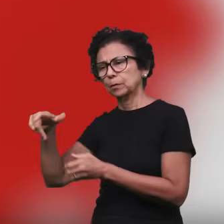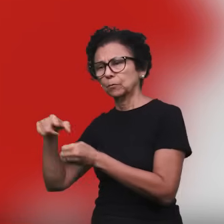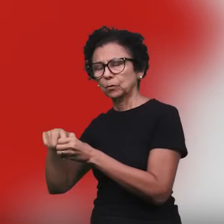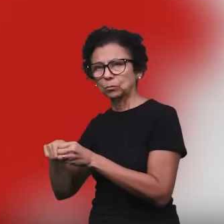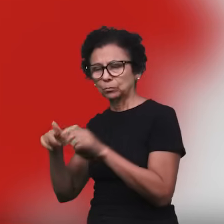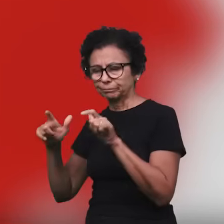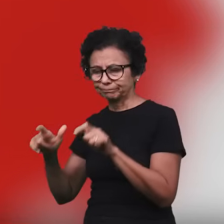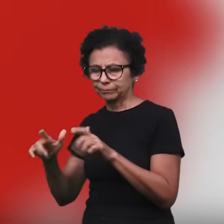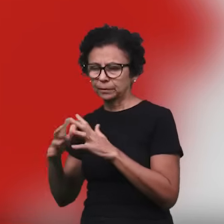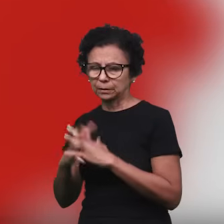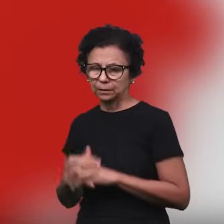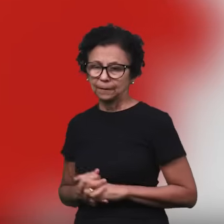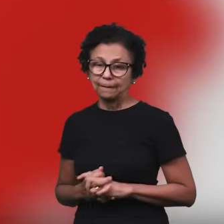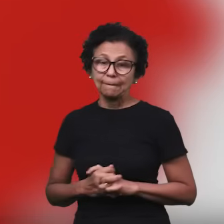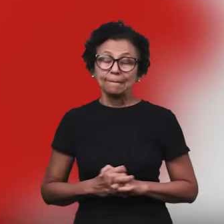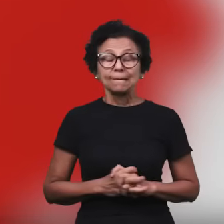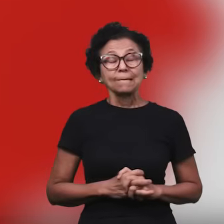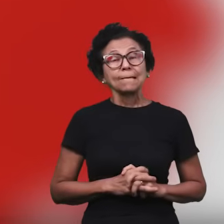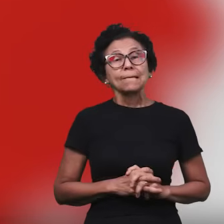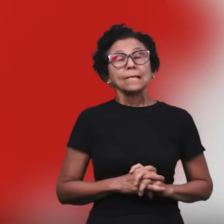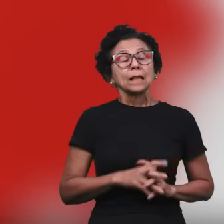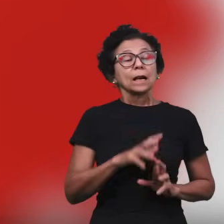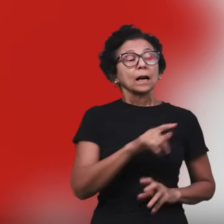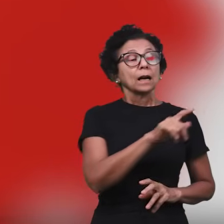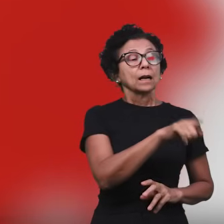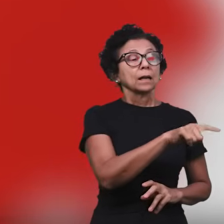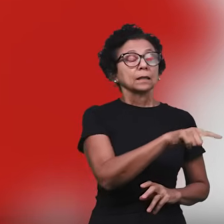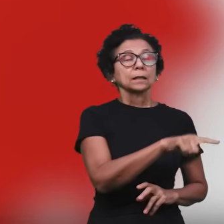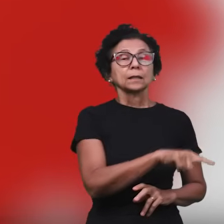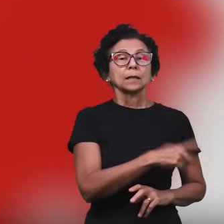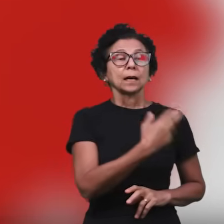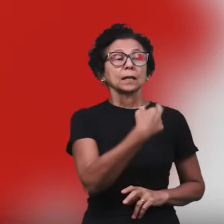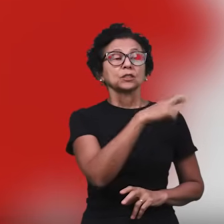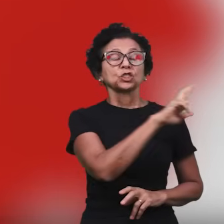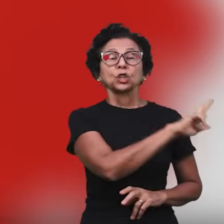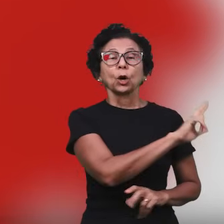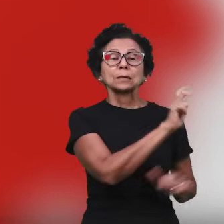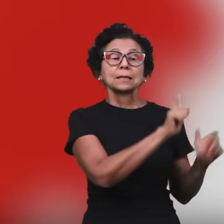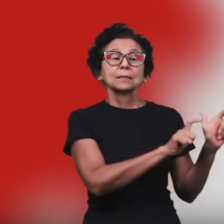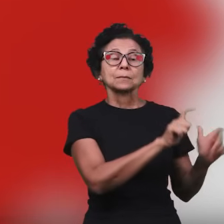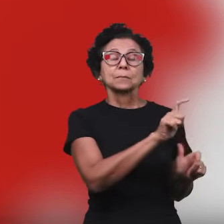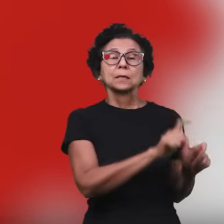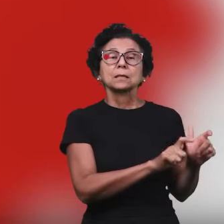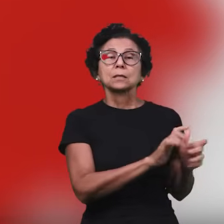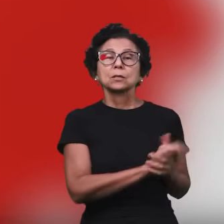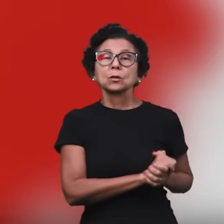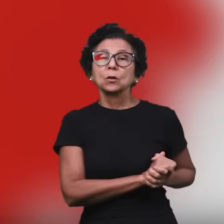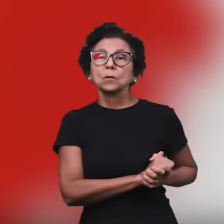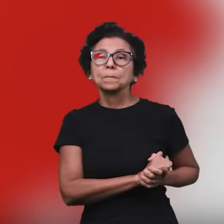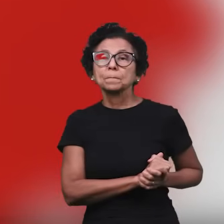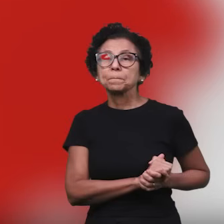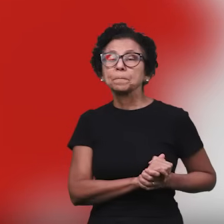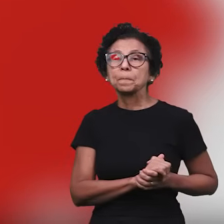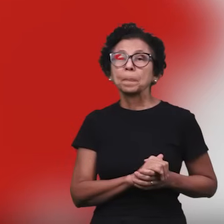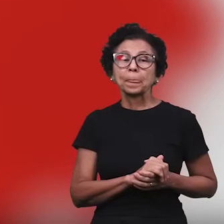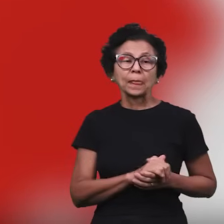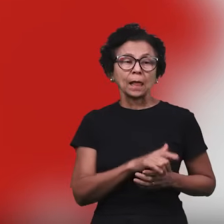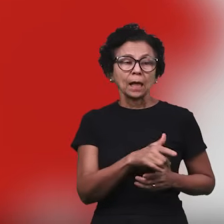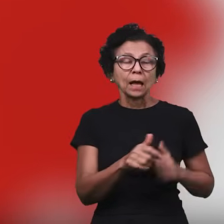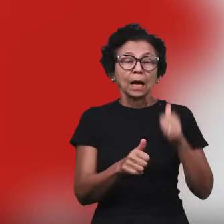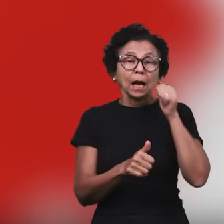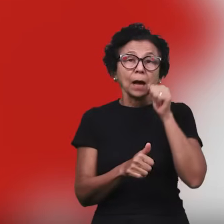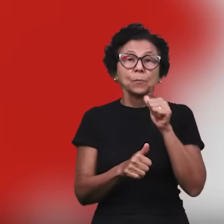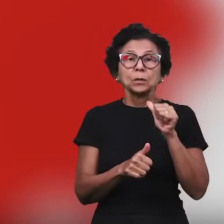momento da prova. Aí levaram para ele, Senhor, essa mulher foi pegada no próprio ato adulterando. E